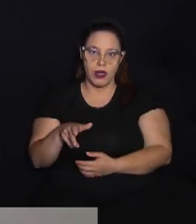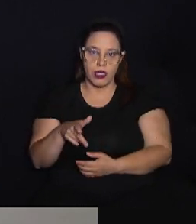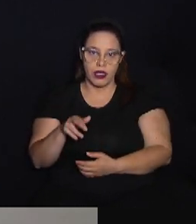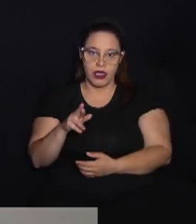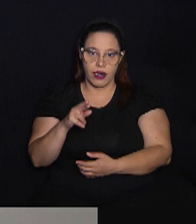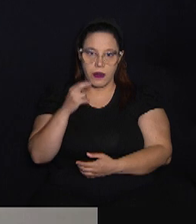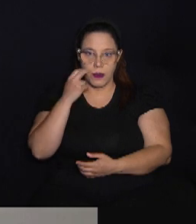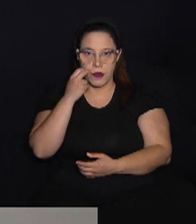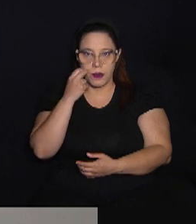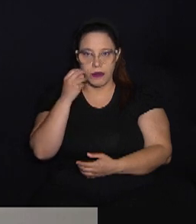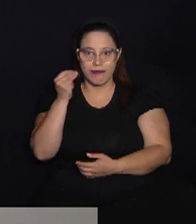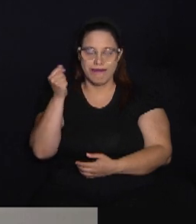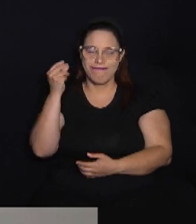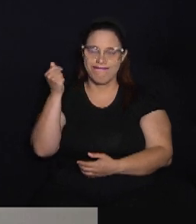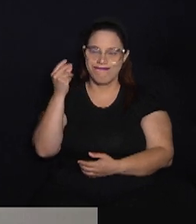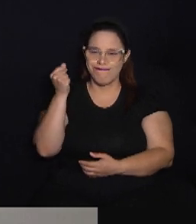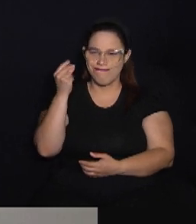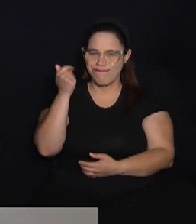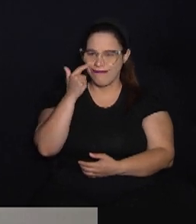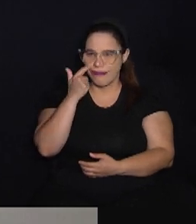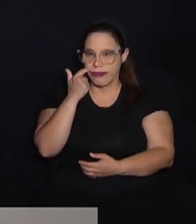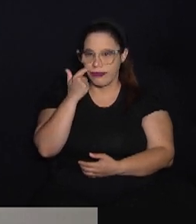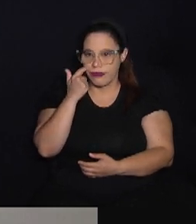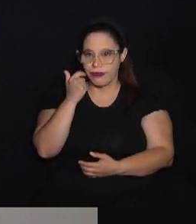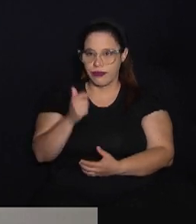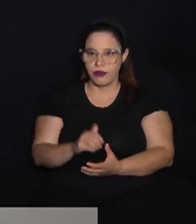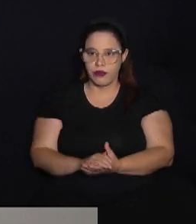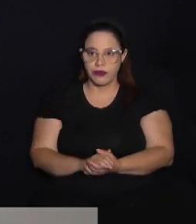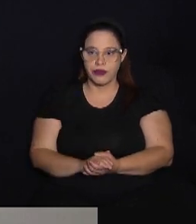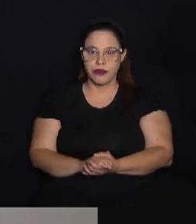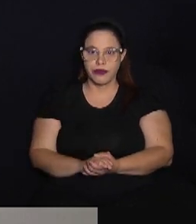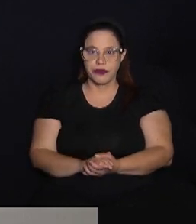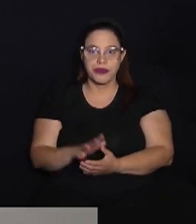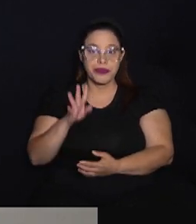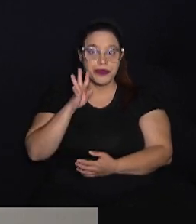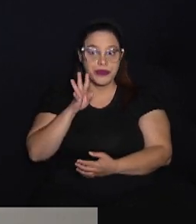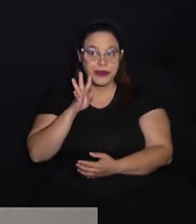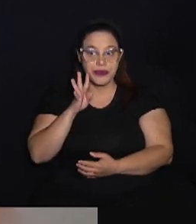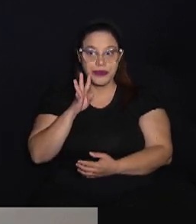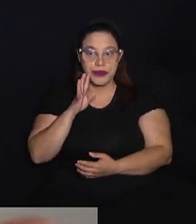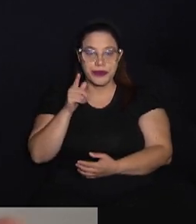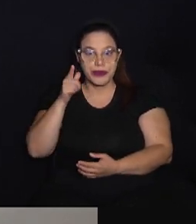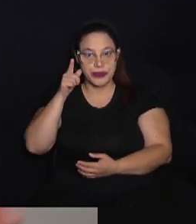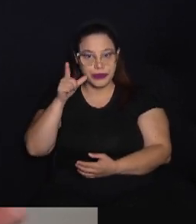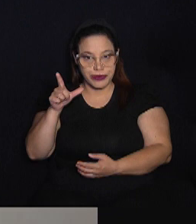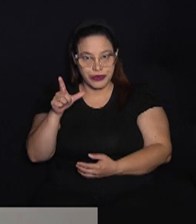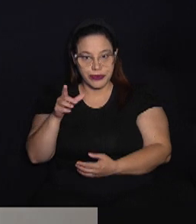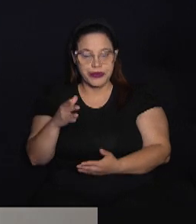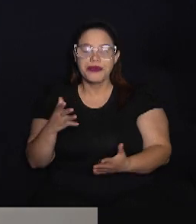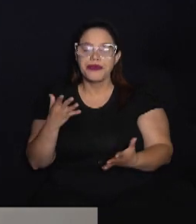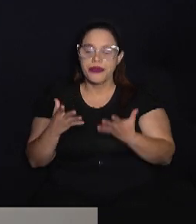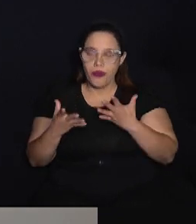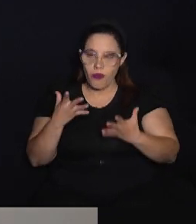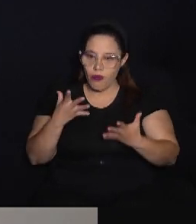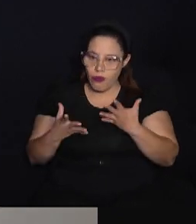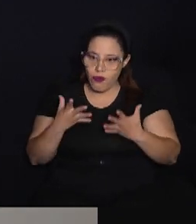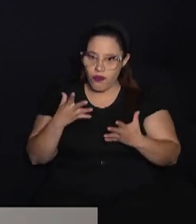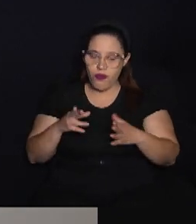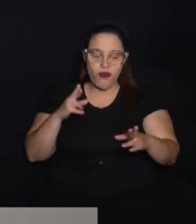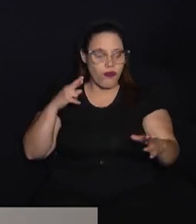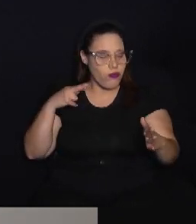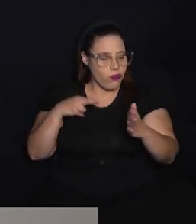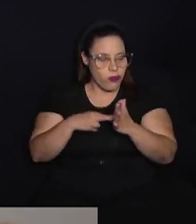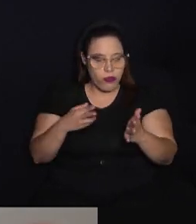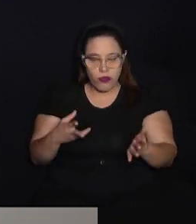estava muito despigmentada. Isso aí é bem legal, porque a gente consegue controlar hoje muito bem essa resposta